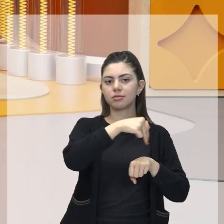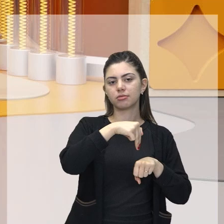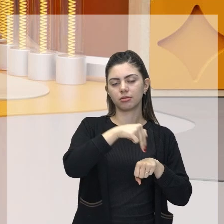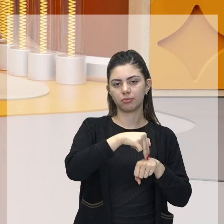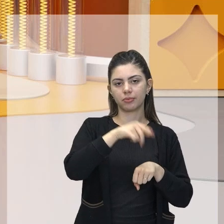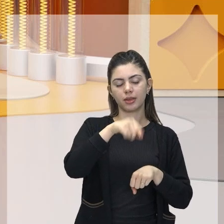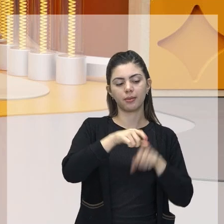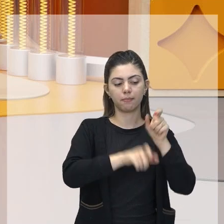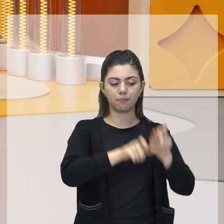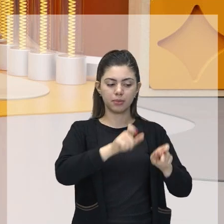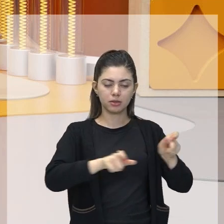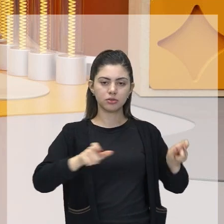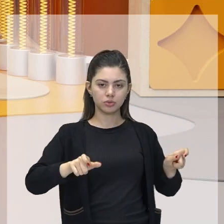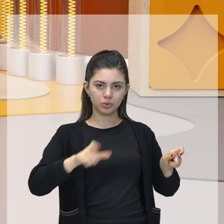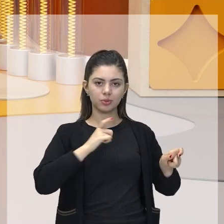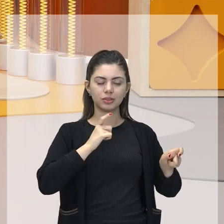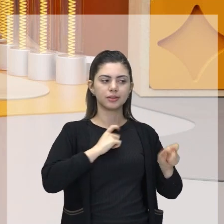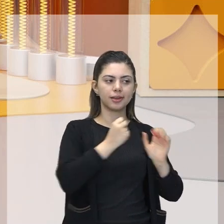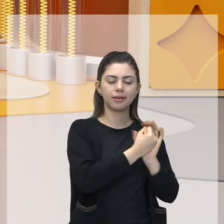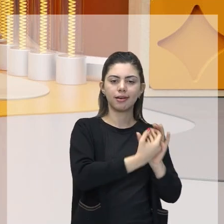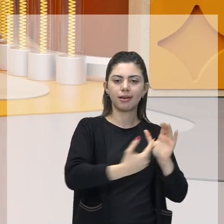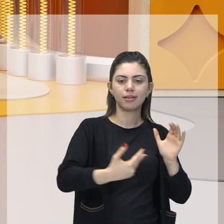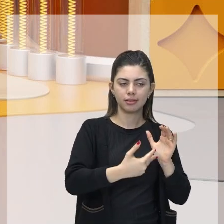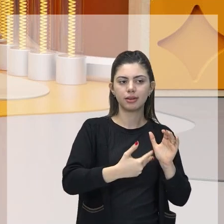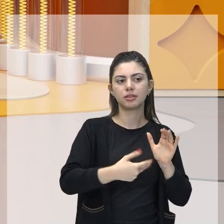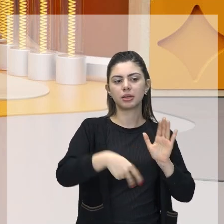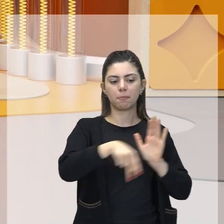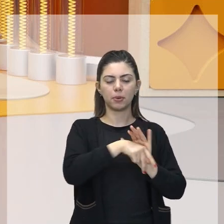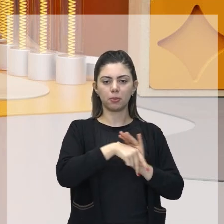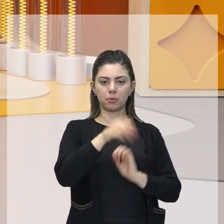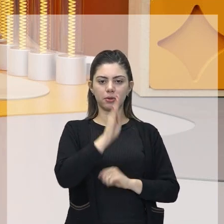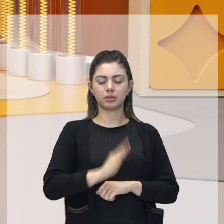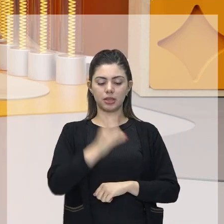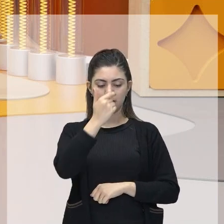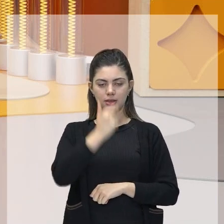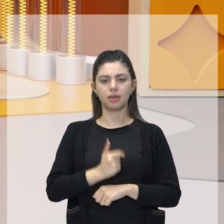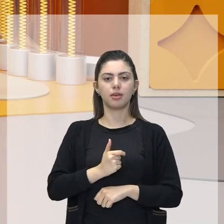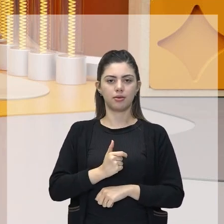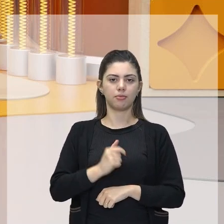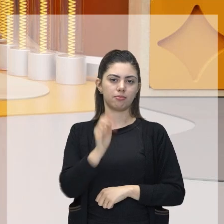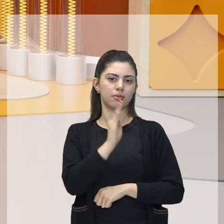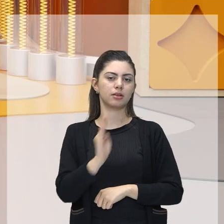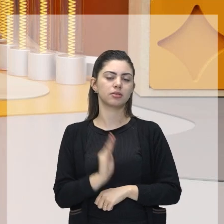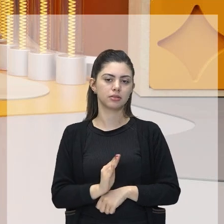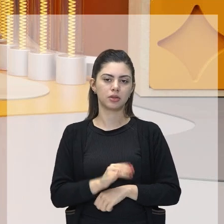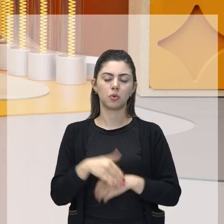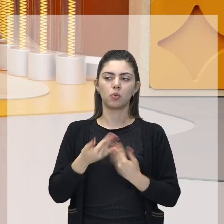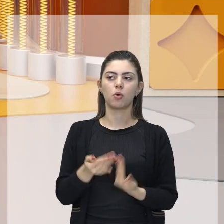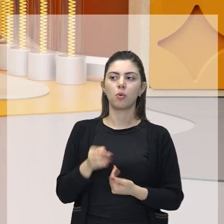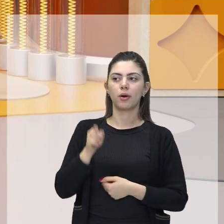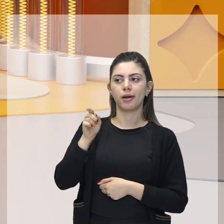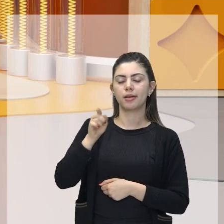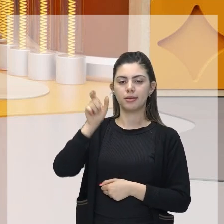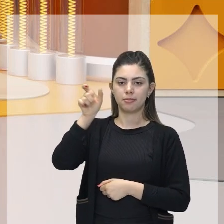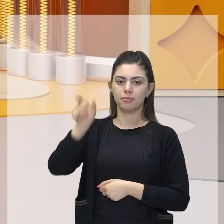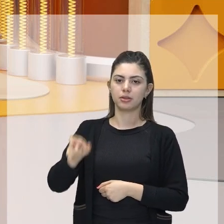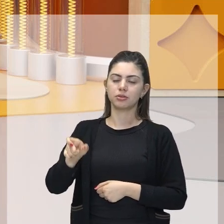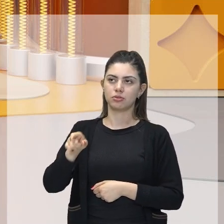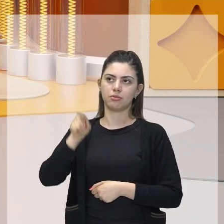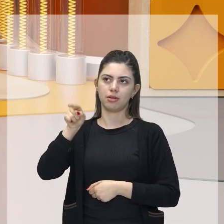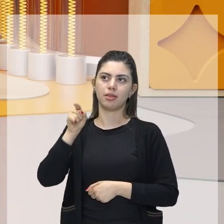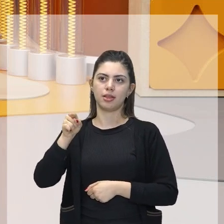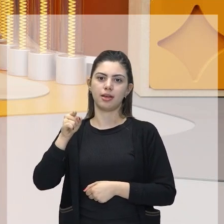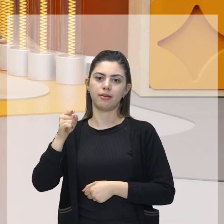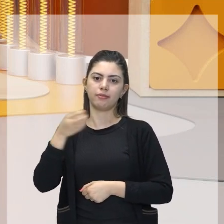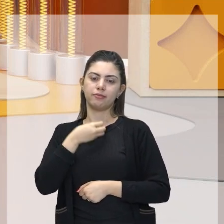pessoas ali que caracterizam, né? Os brasileiros, eu me considero brasileiro, né? Um fulano que mora na França